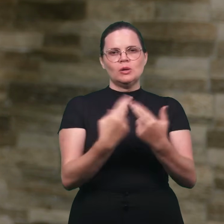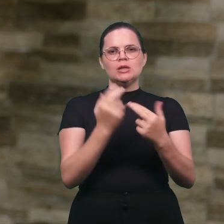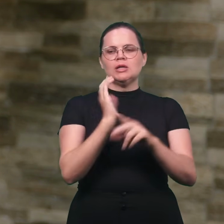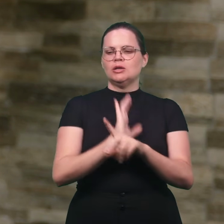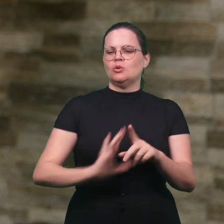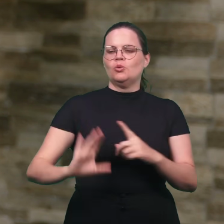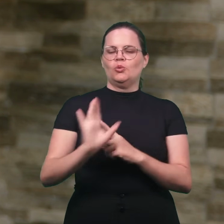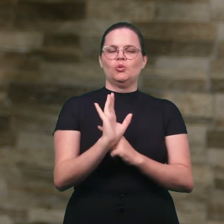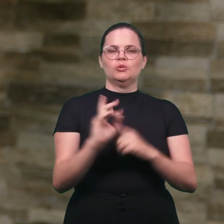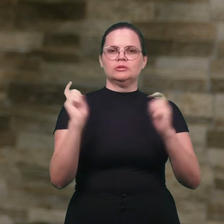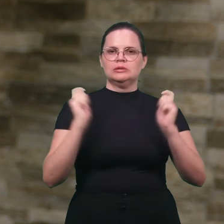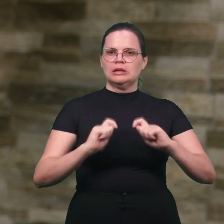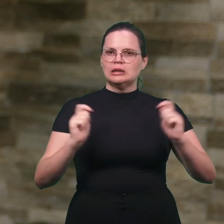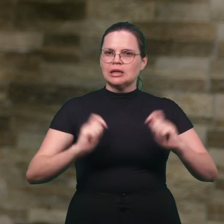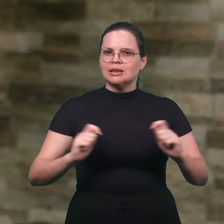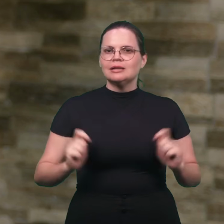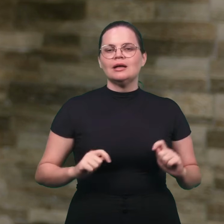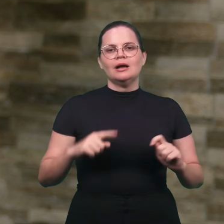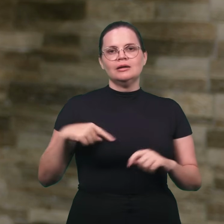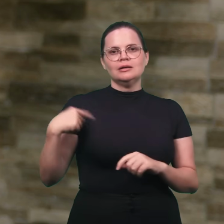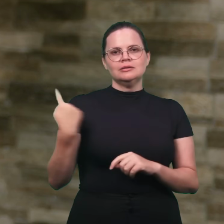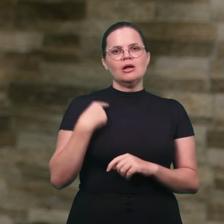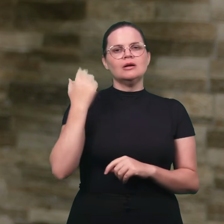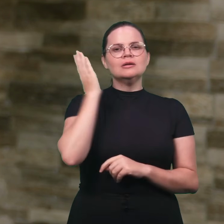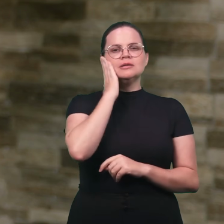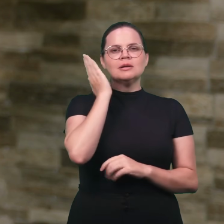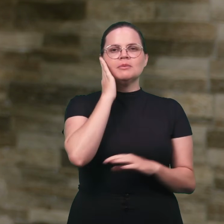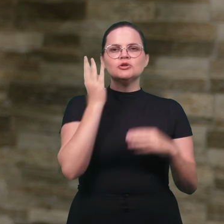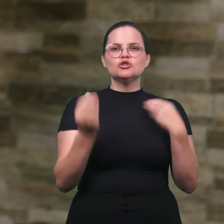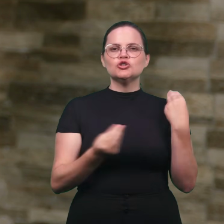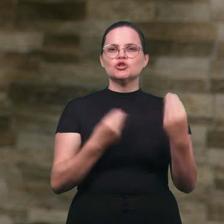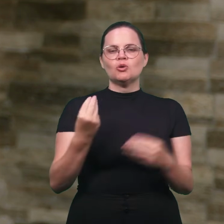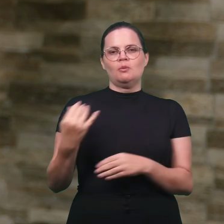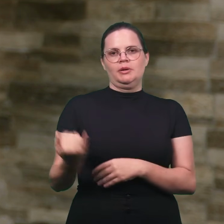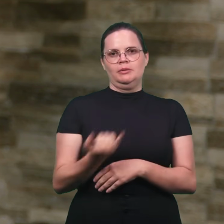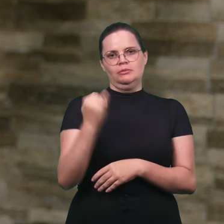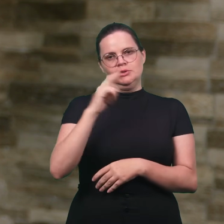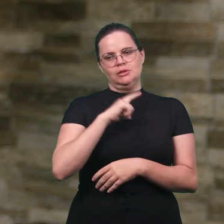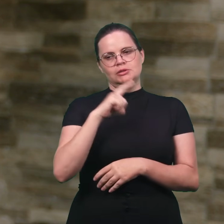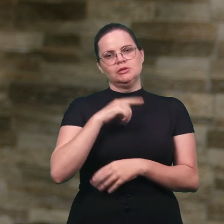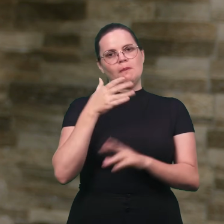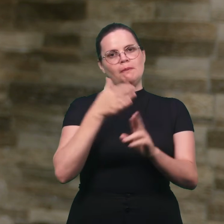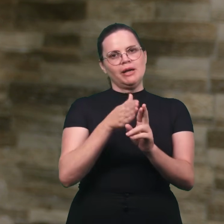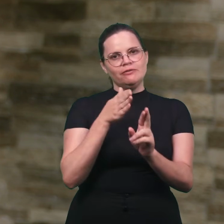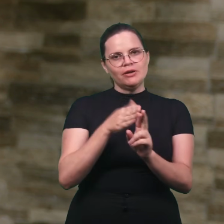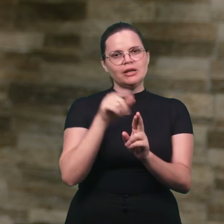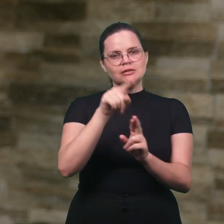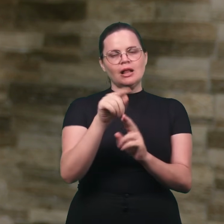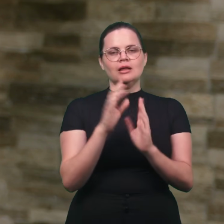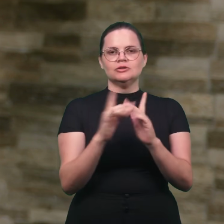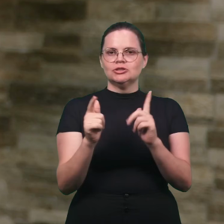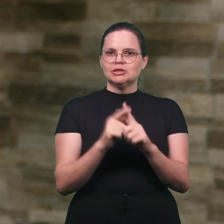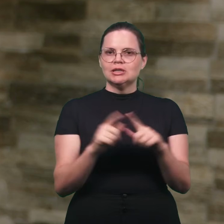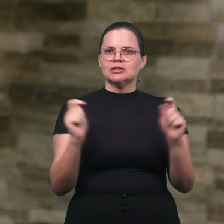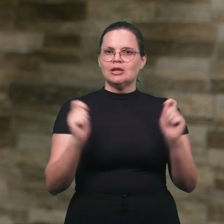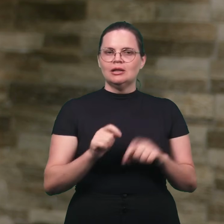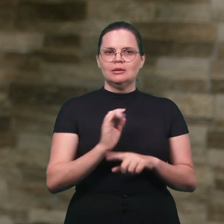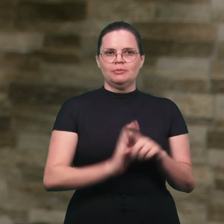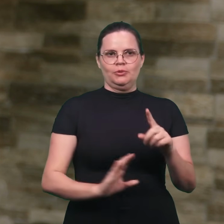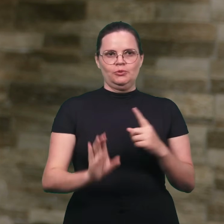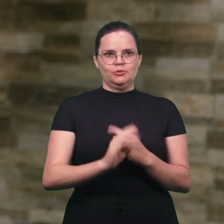cultuar o Senhor. E nós sabemos quão importante é para os lares terem uma referência, a cidade ter uma referência,